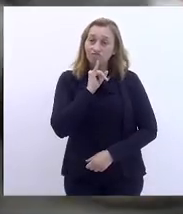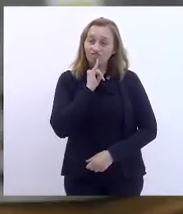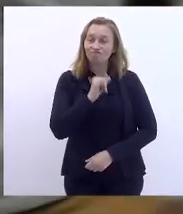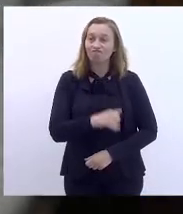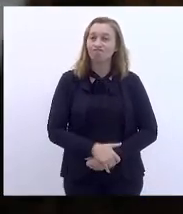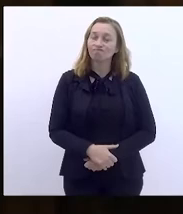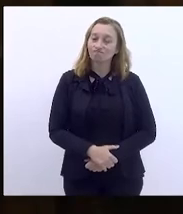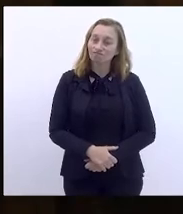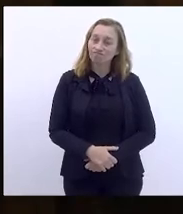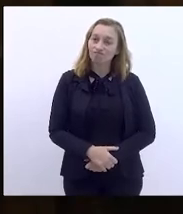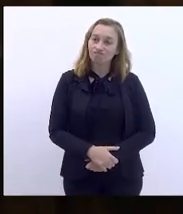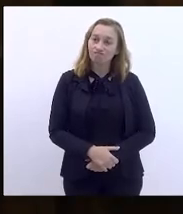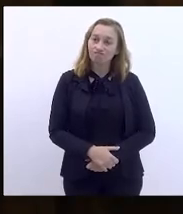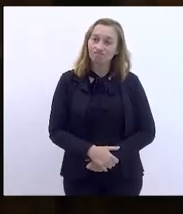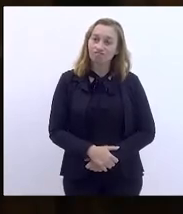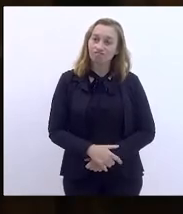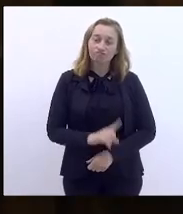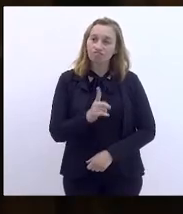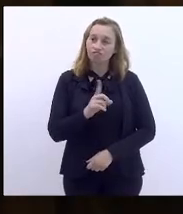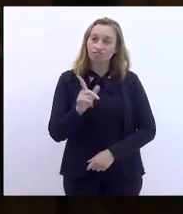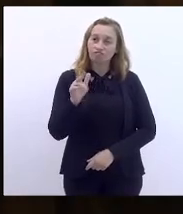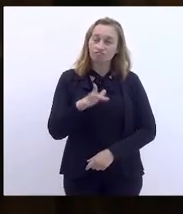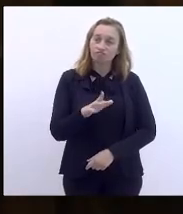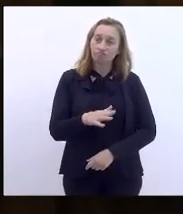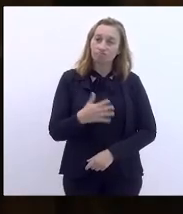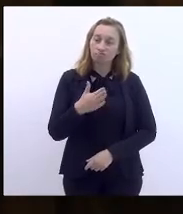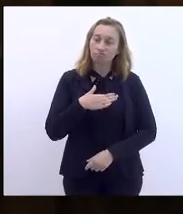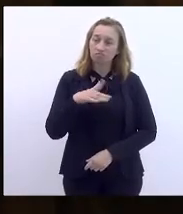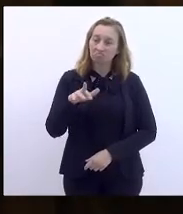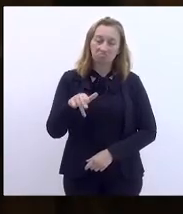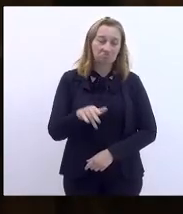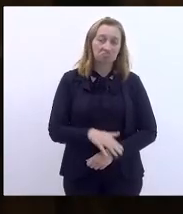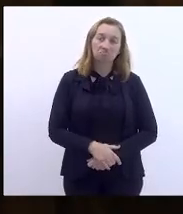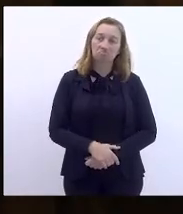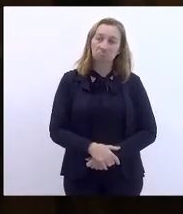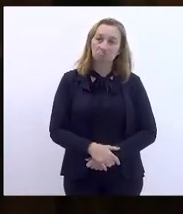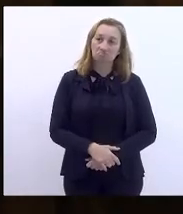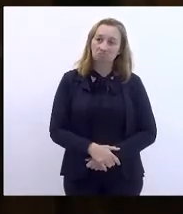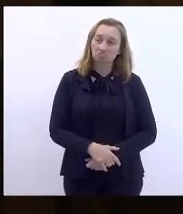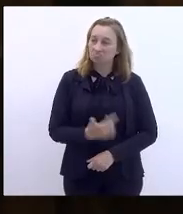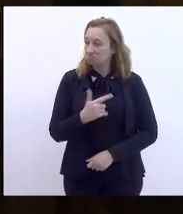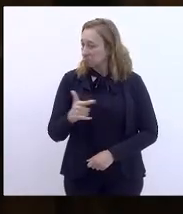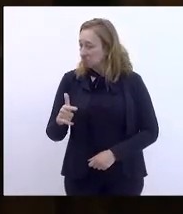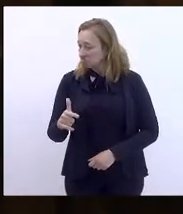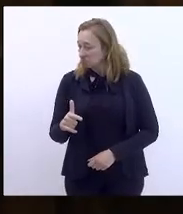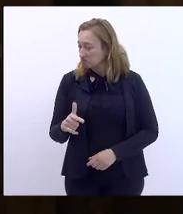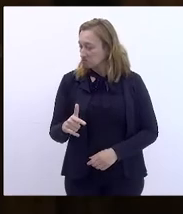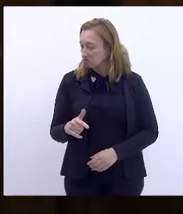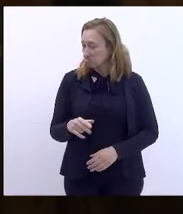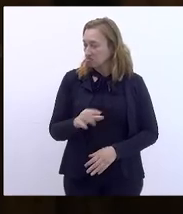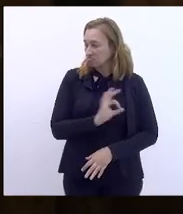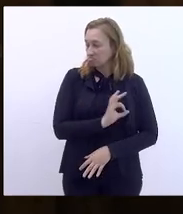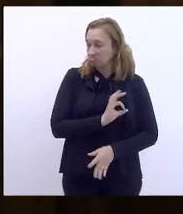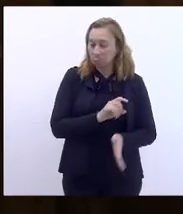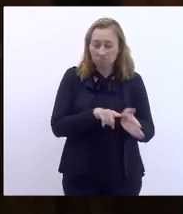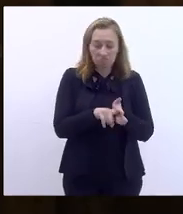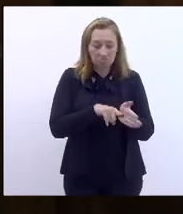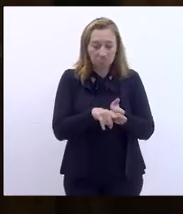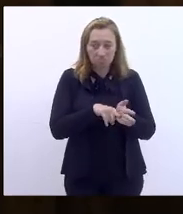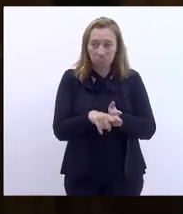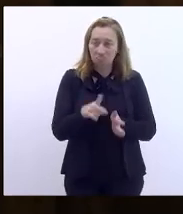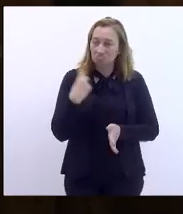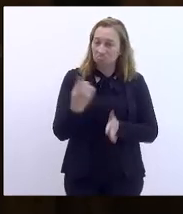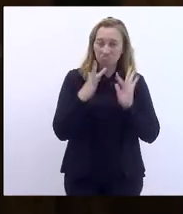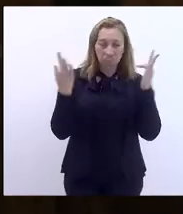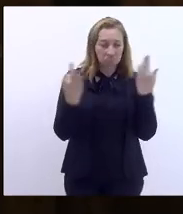não foi muito diferente no caso do meu irmão que não tivermos perícia nós